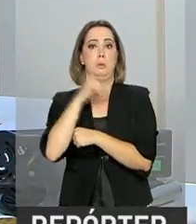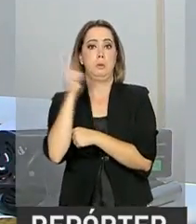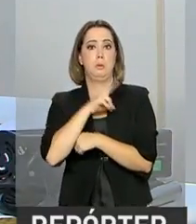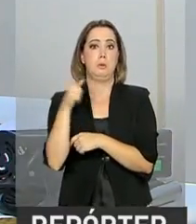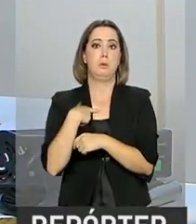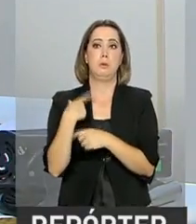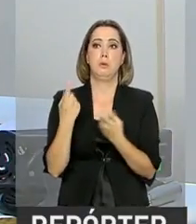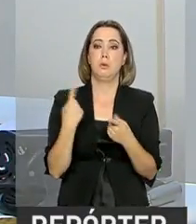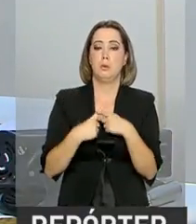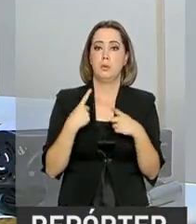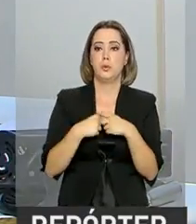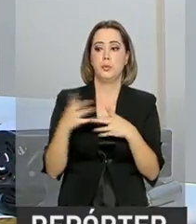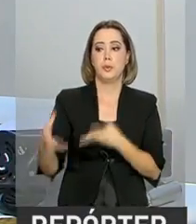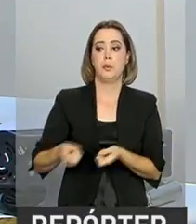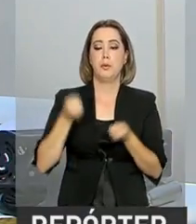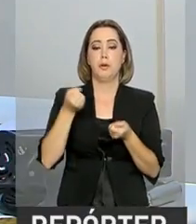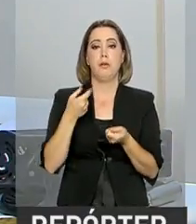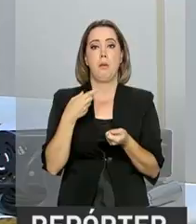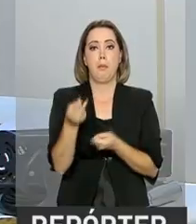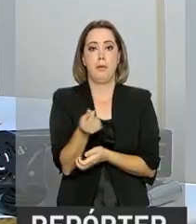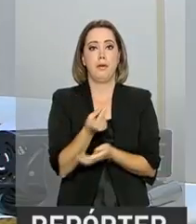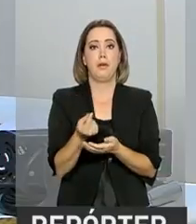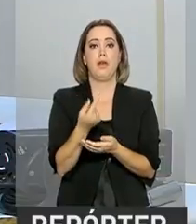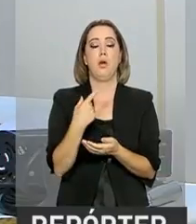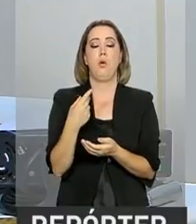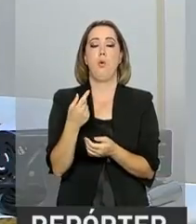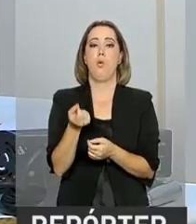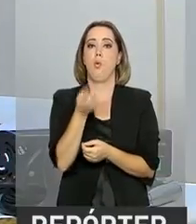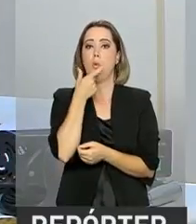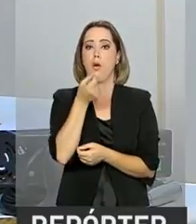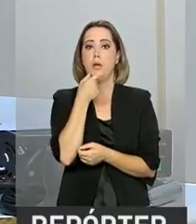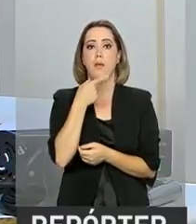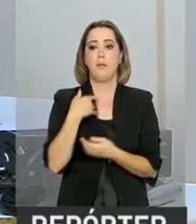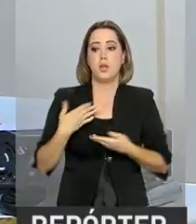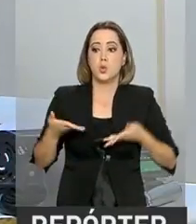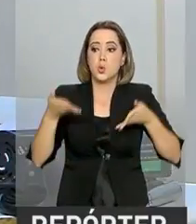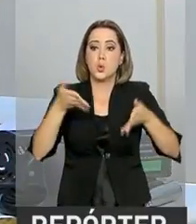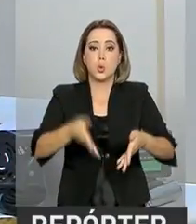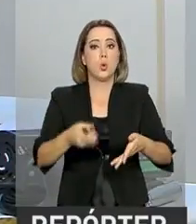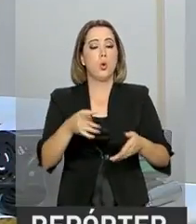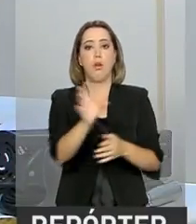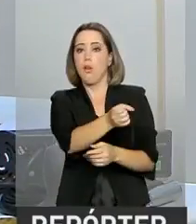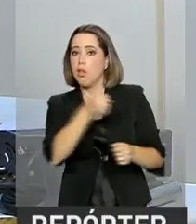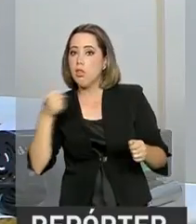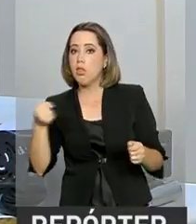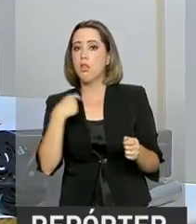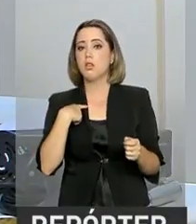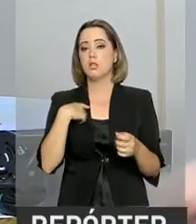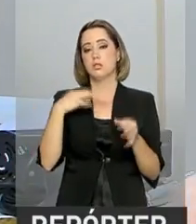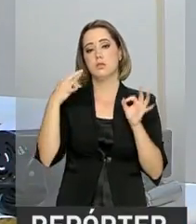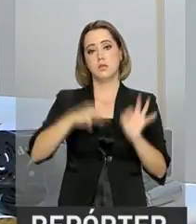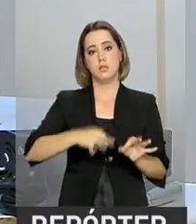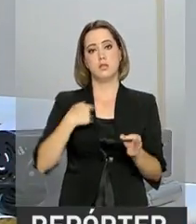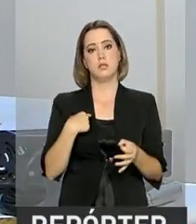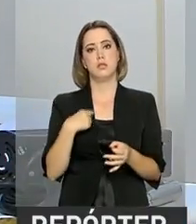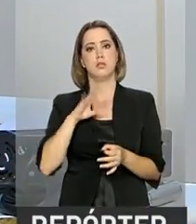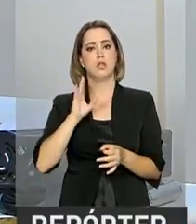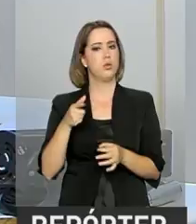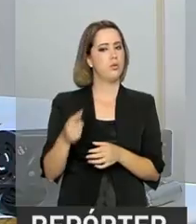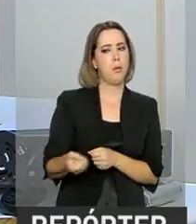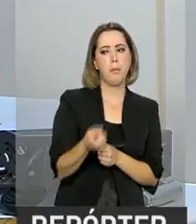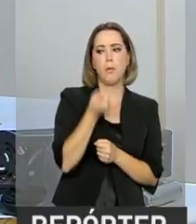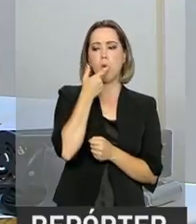alto custo para levar o medicamento pra minha casa para pôr na geladeira ver se tá armazenado correto né eu puxo ali o meu